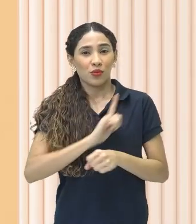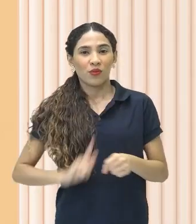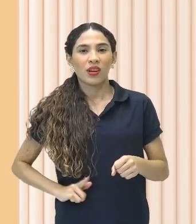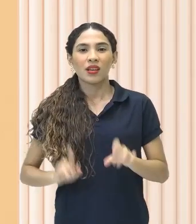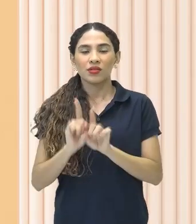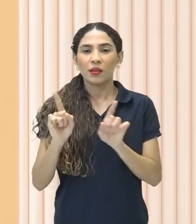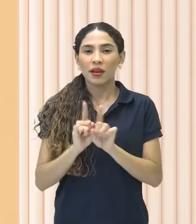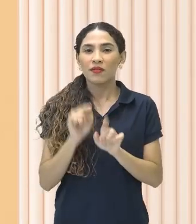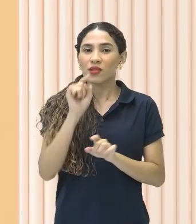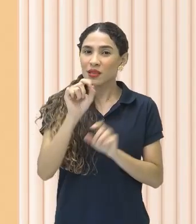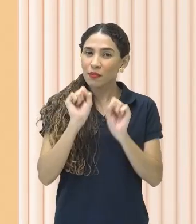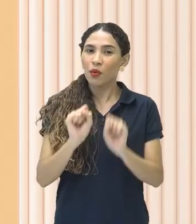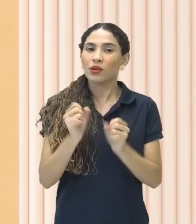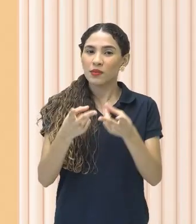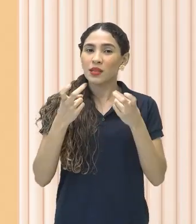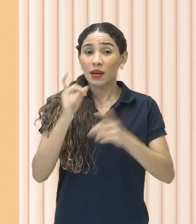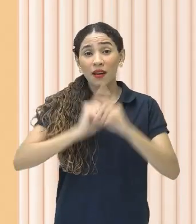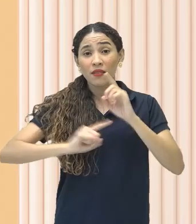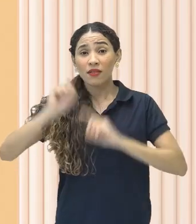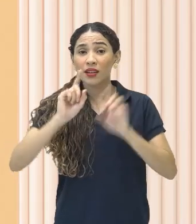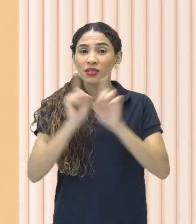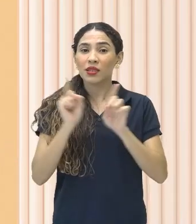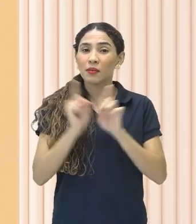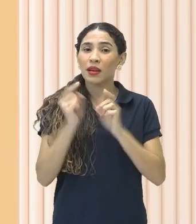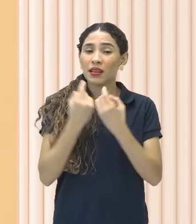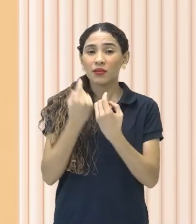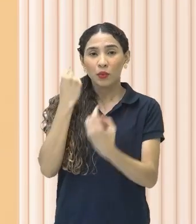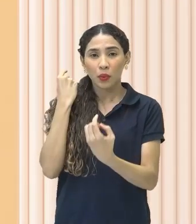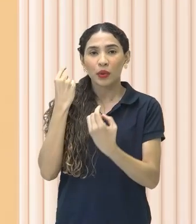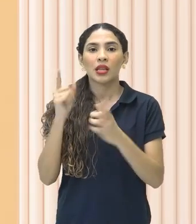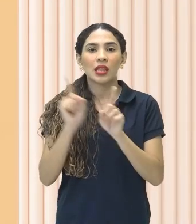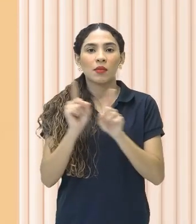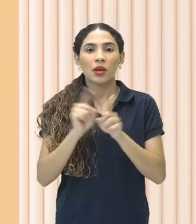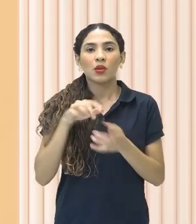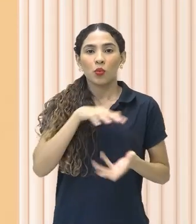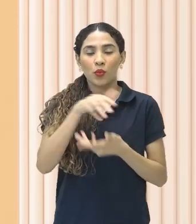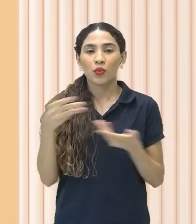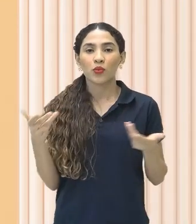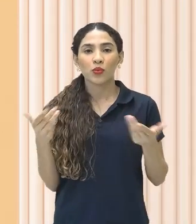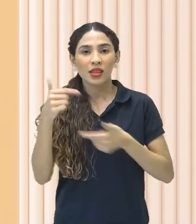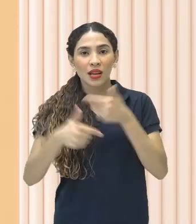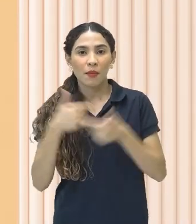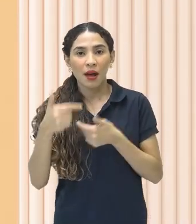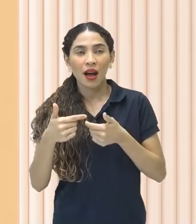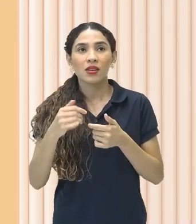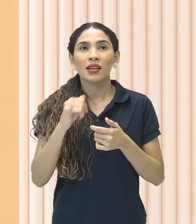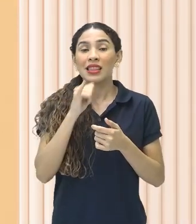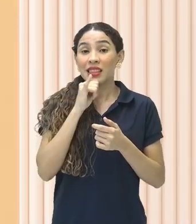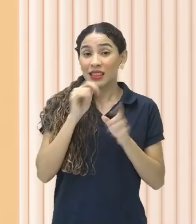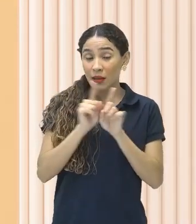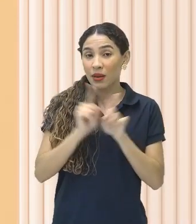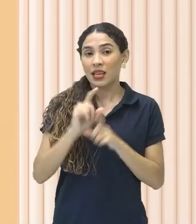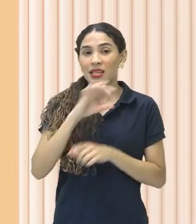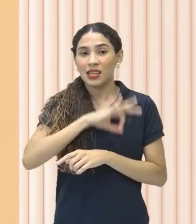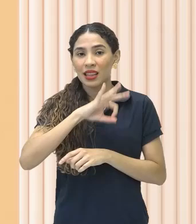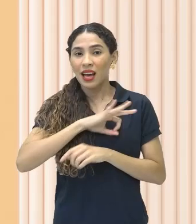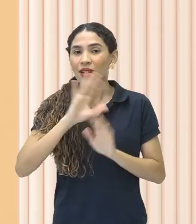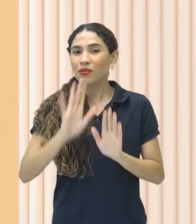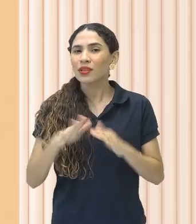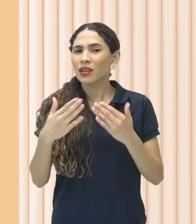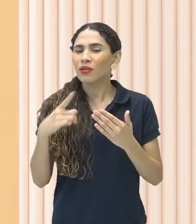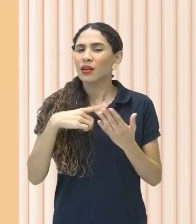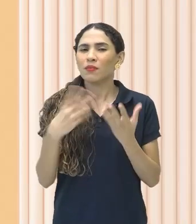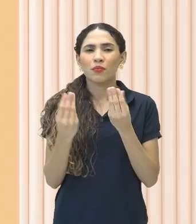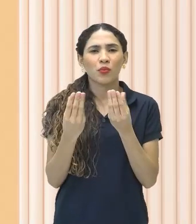governos. Você pode ver aí avanços, retrocessos, né, no mundo do trabalho, a questão do salário. Então, tem